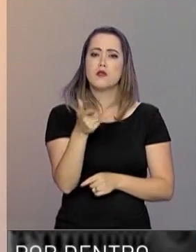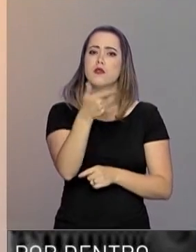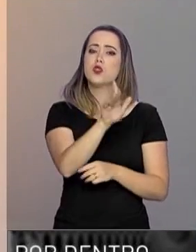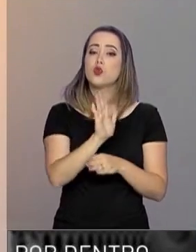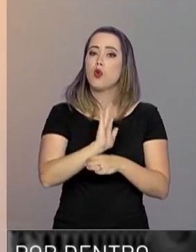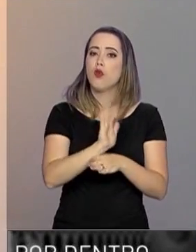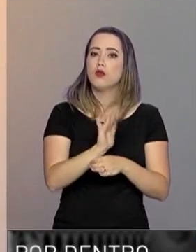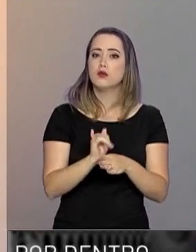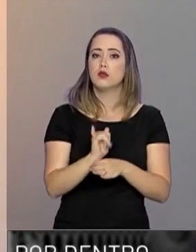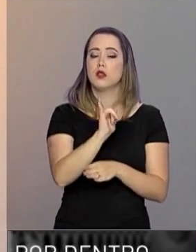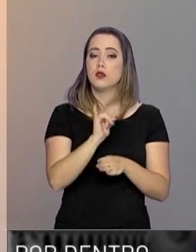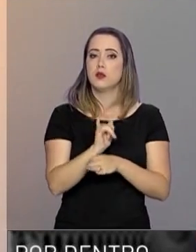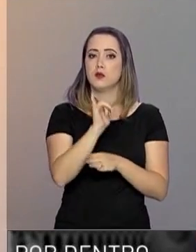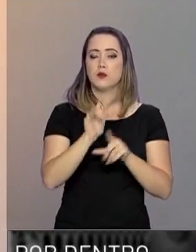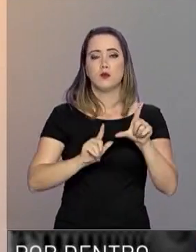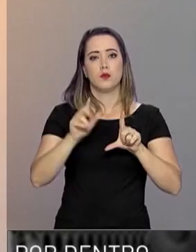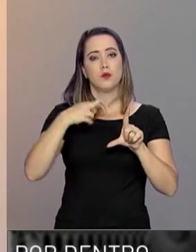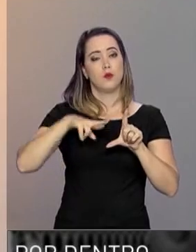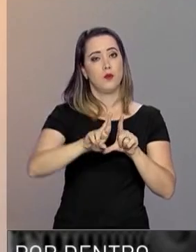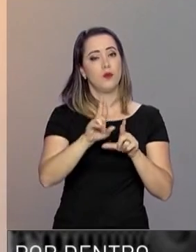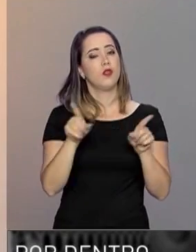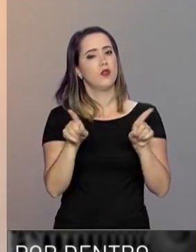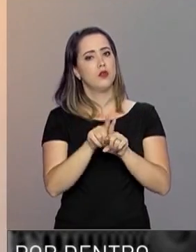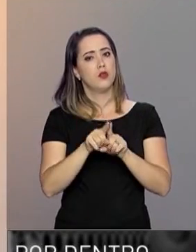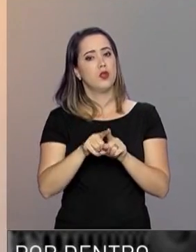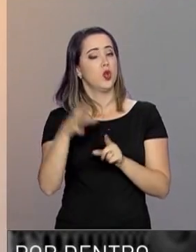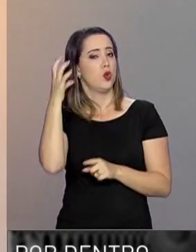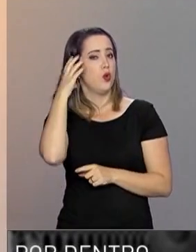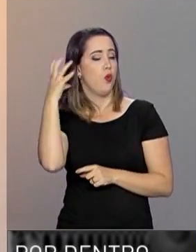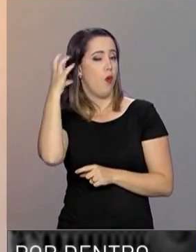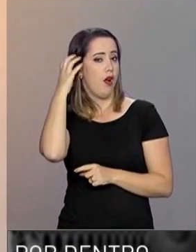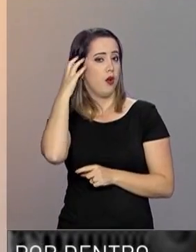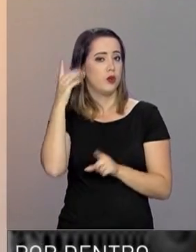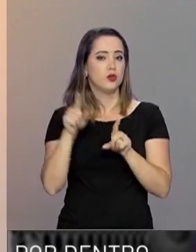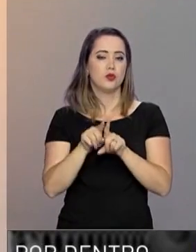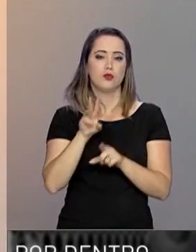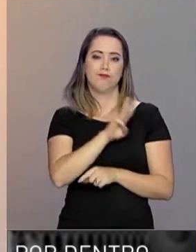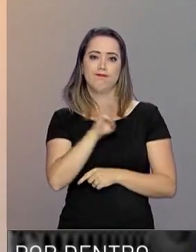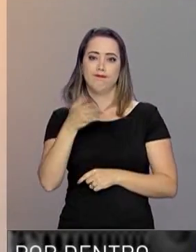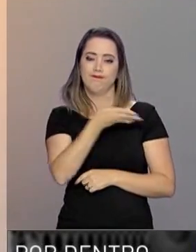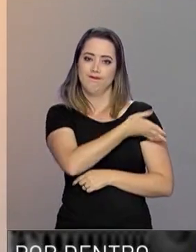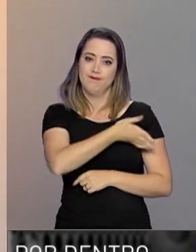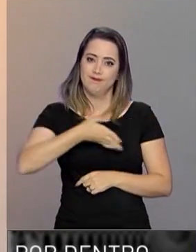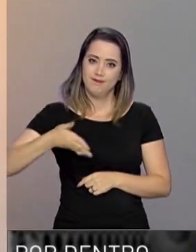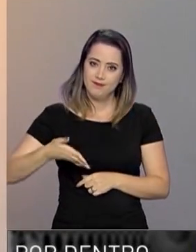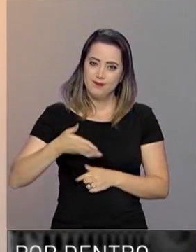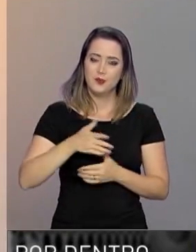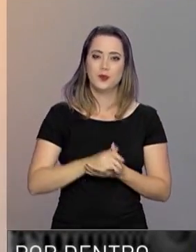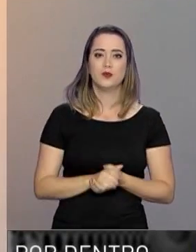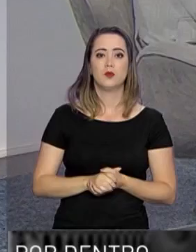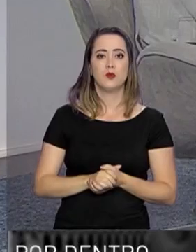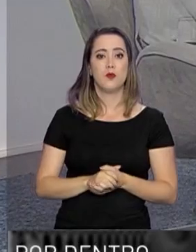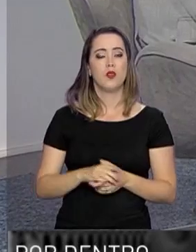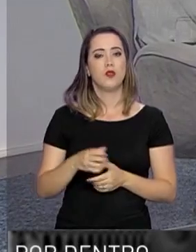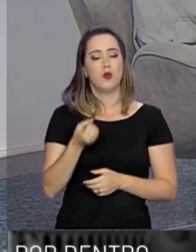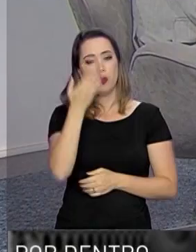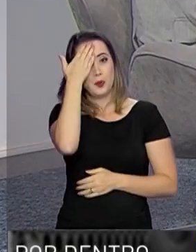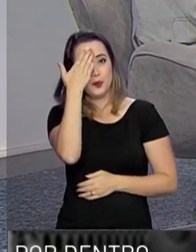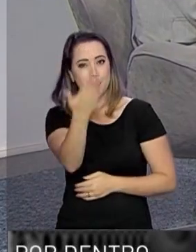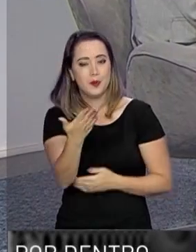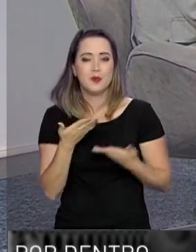o programa no canal da TVNBR no YouTube. E o áudio completo também está disponível no site da Rede Nacional de Rádio.